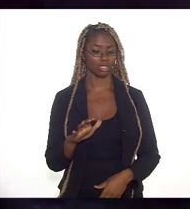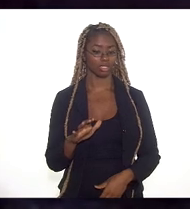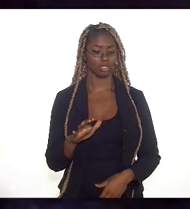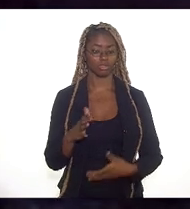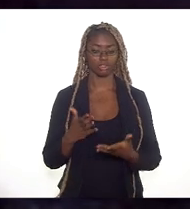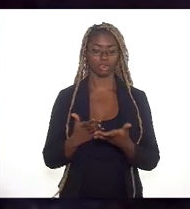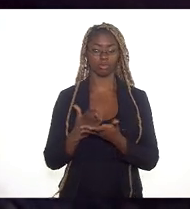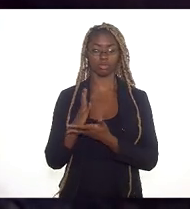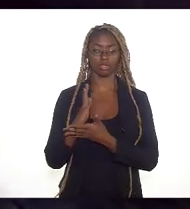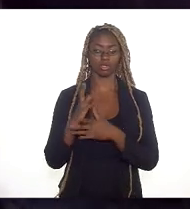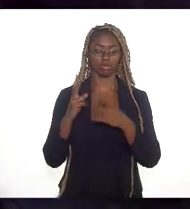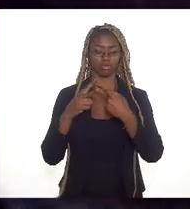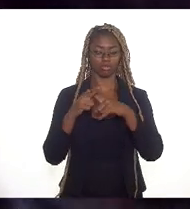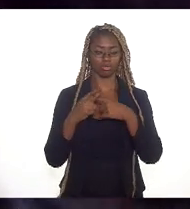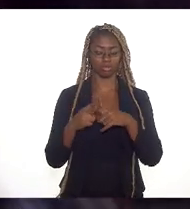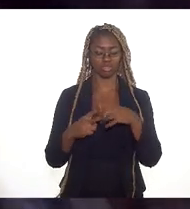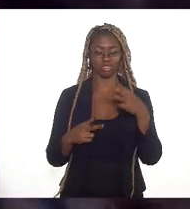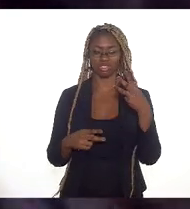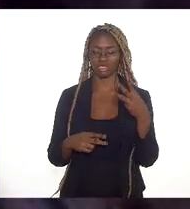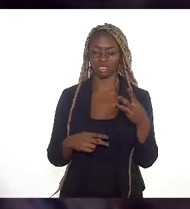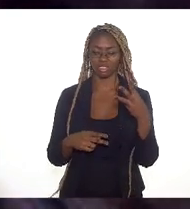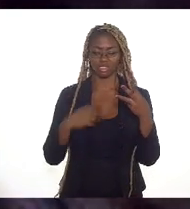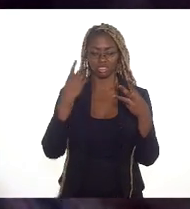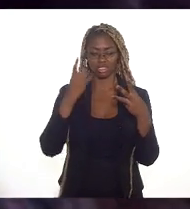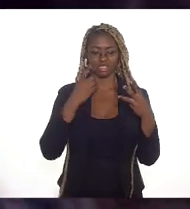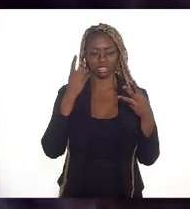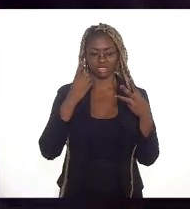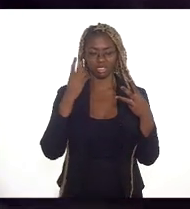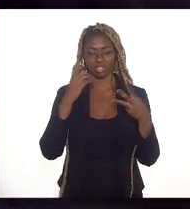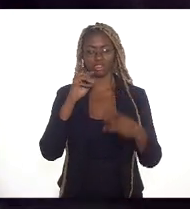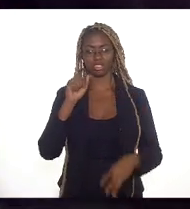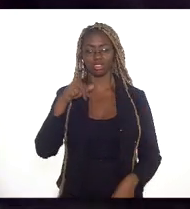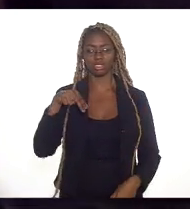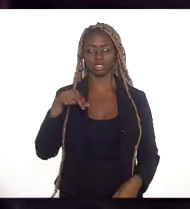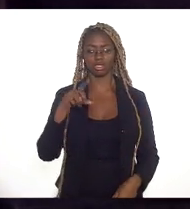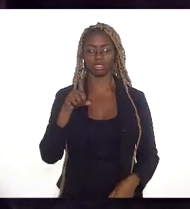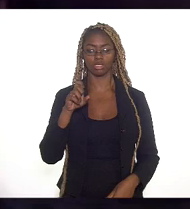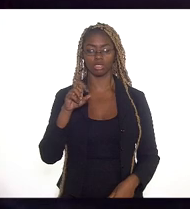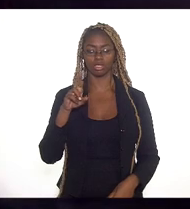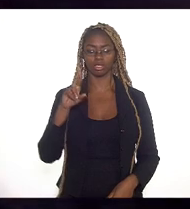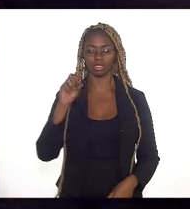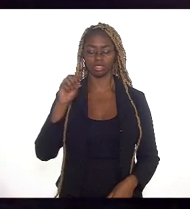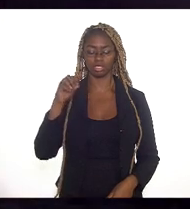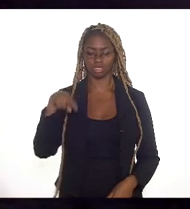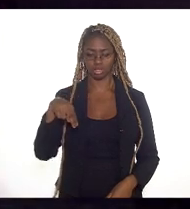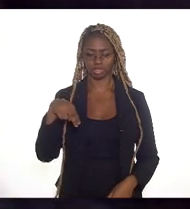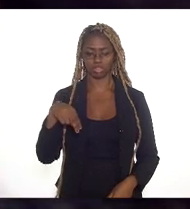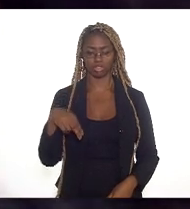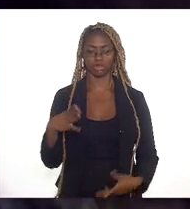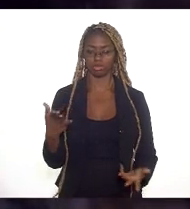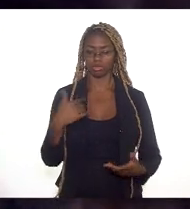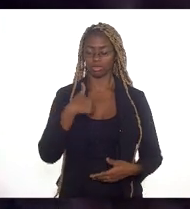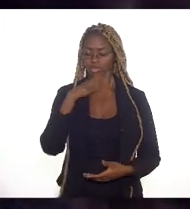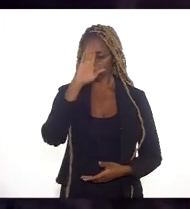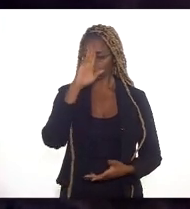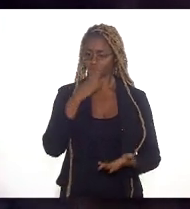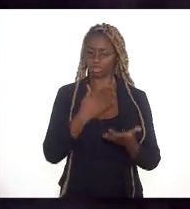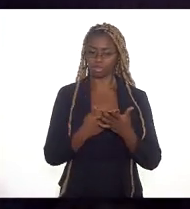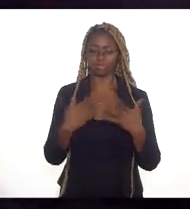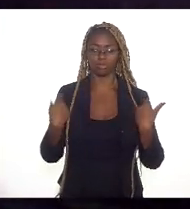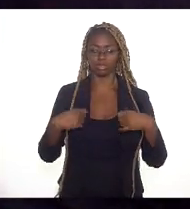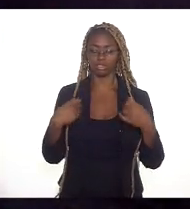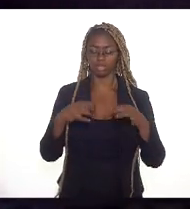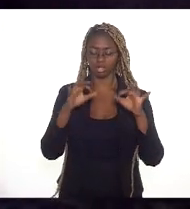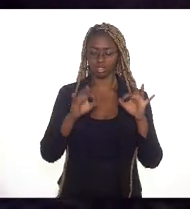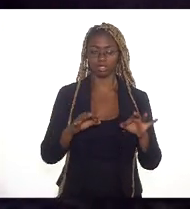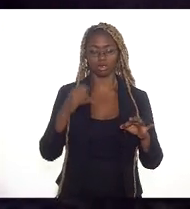da emenda 3 do deputado Anderson Moraes, porque acredito que se houvesse esse consenso, que a emenda